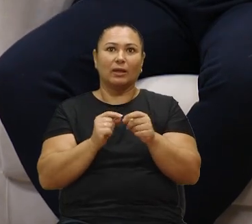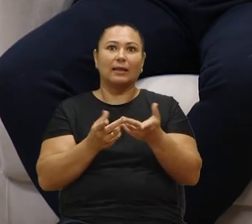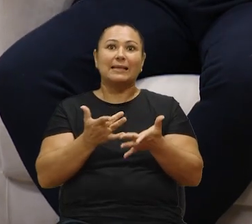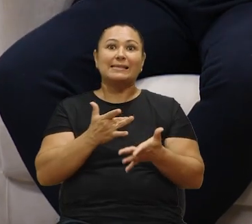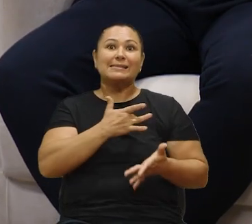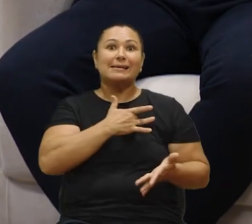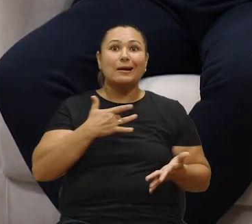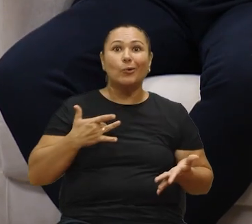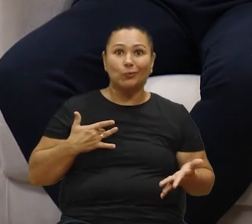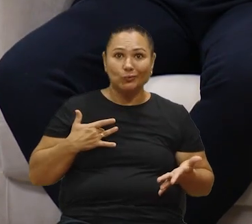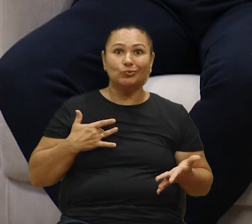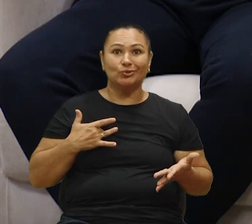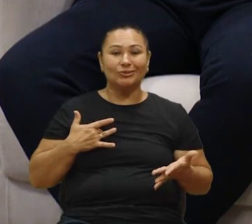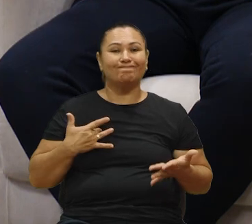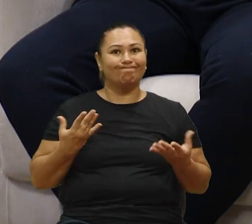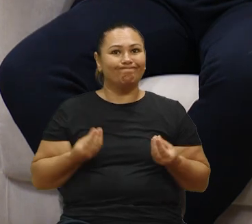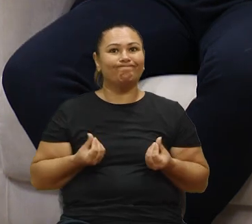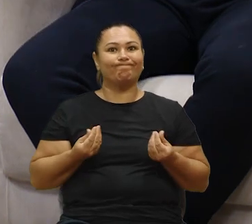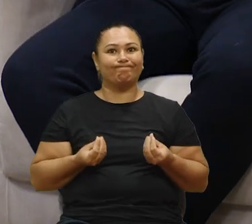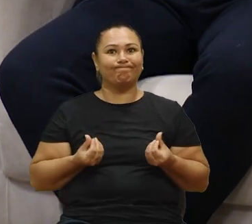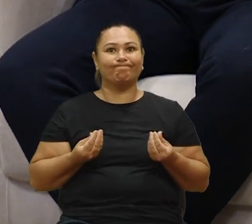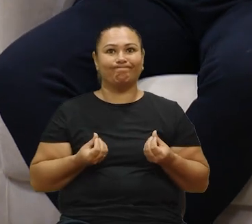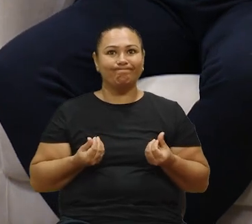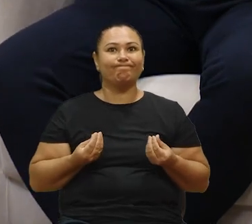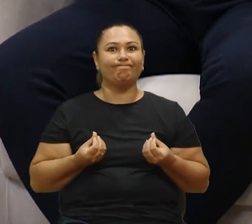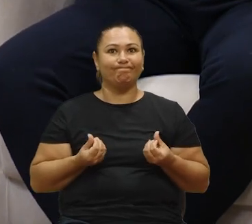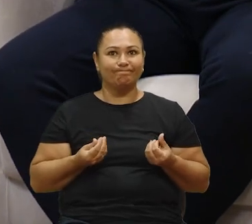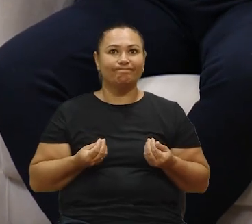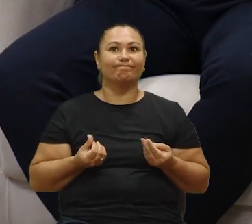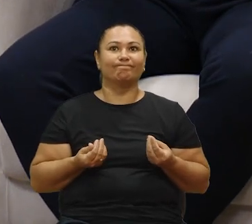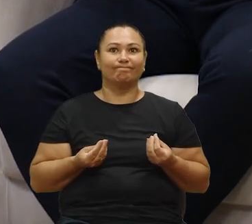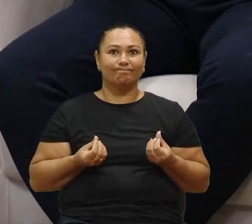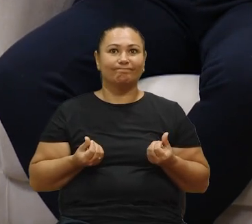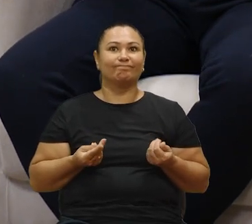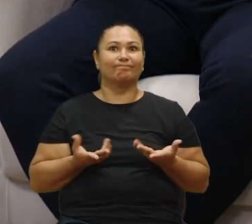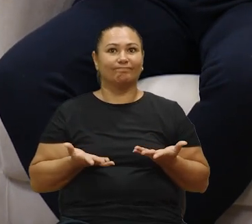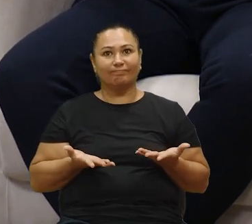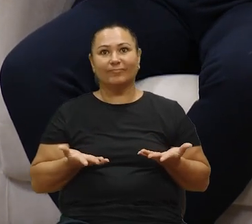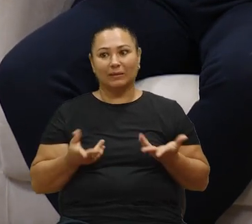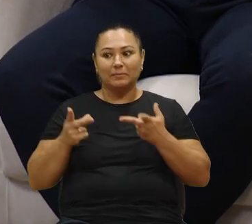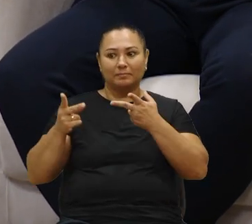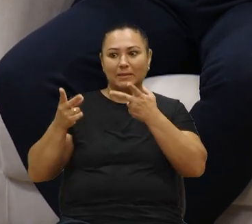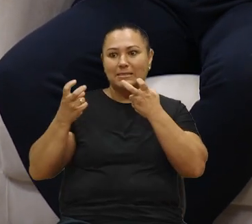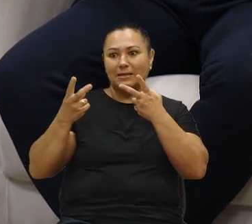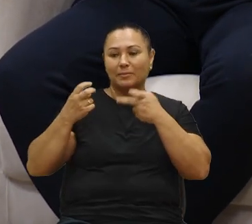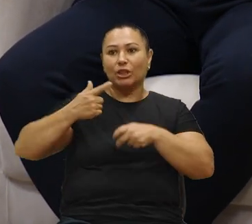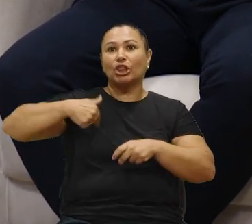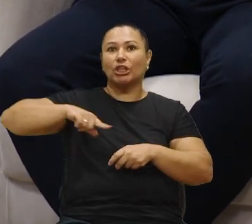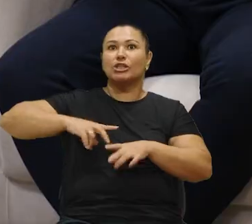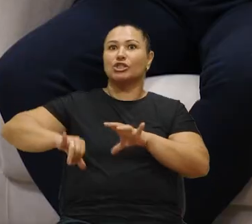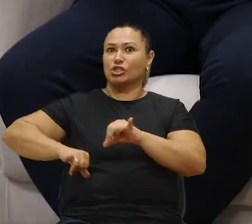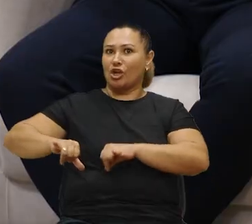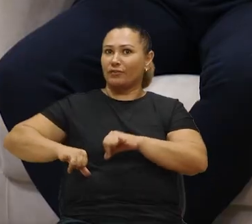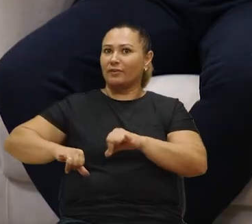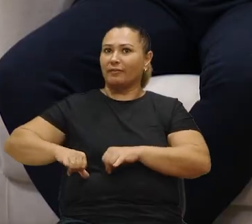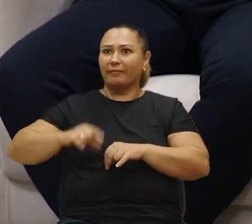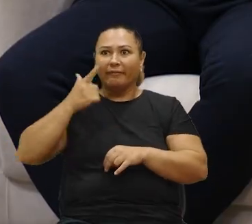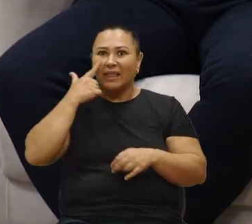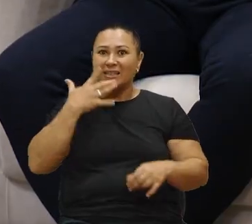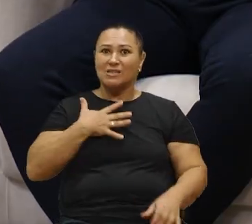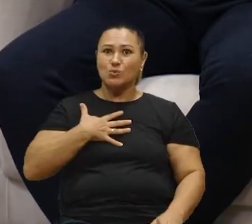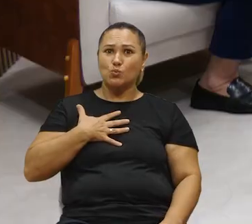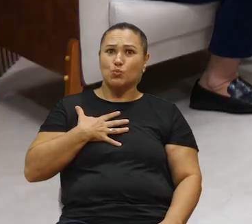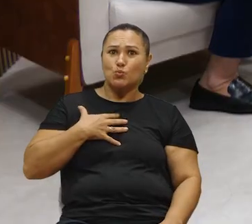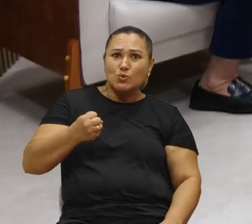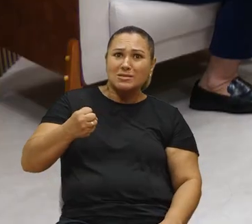tu resgatar essa saúde que realmente está muito... a gente sofre muito. Veja o